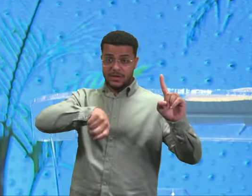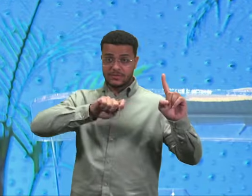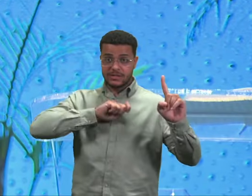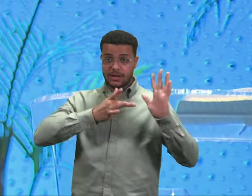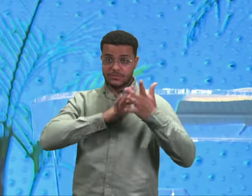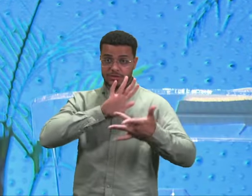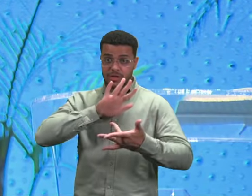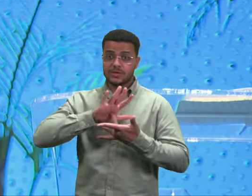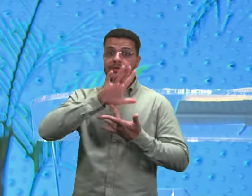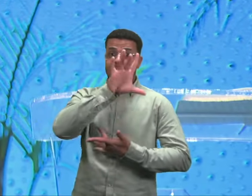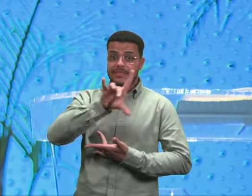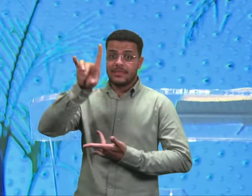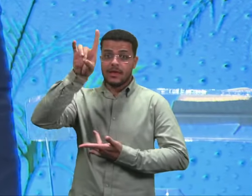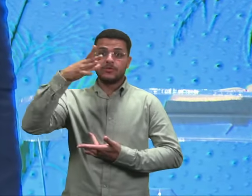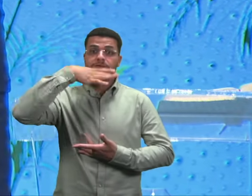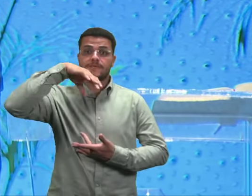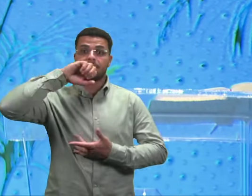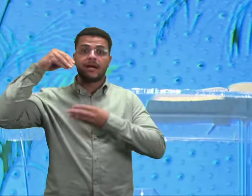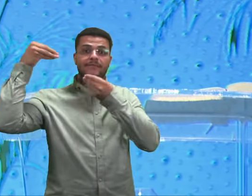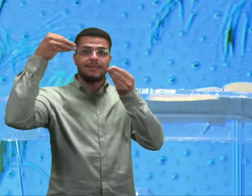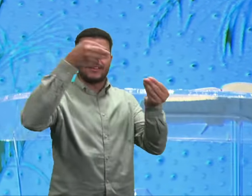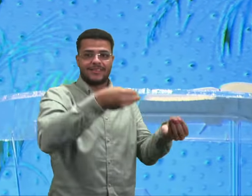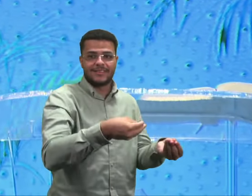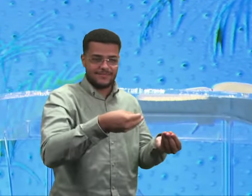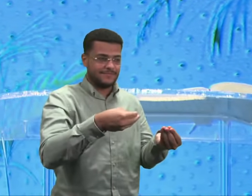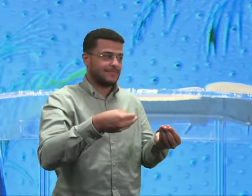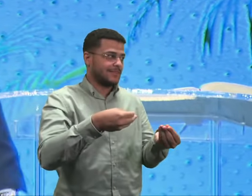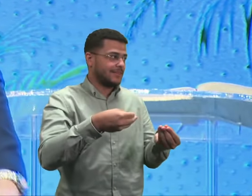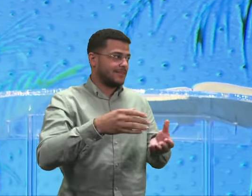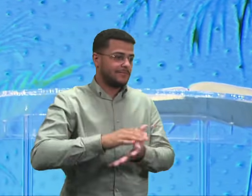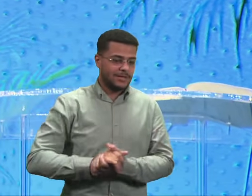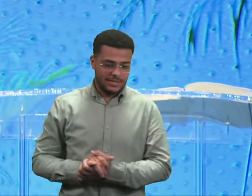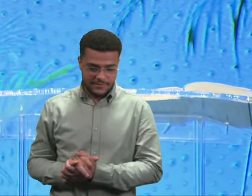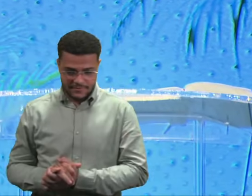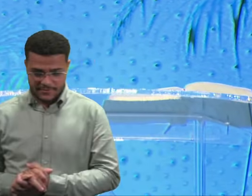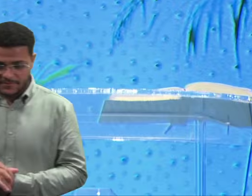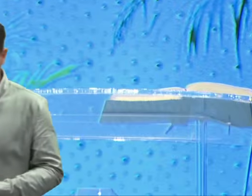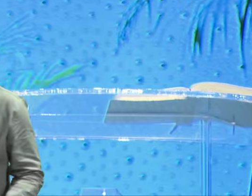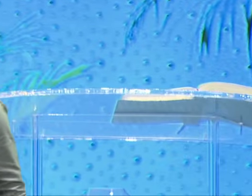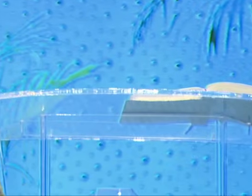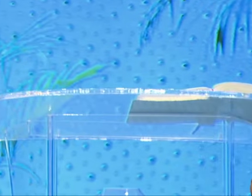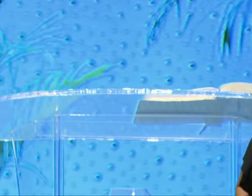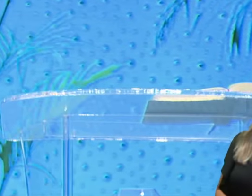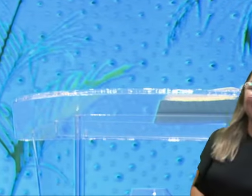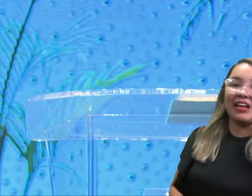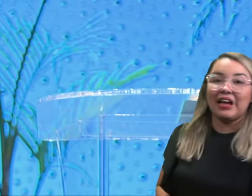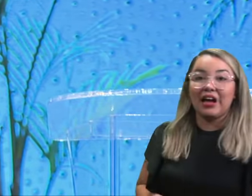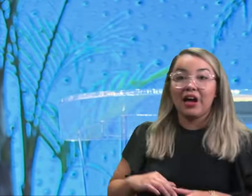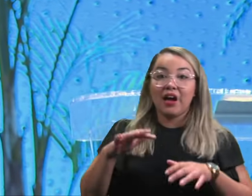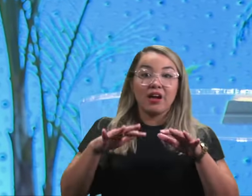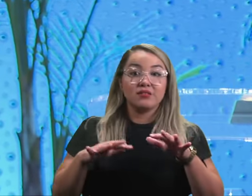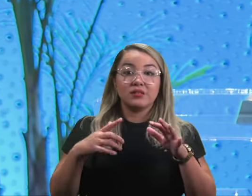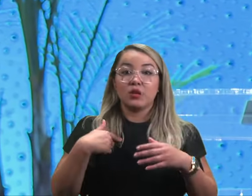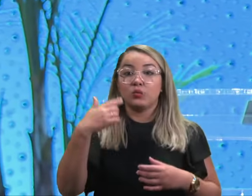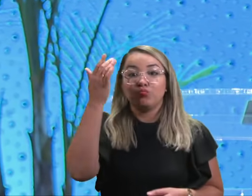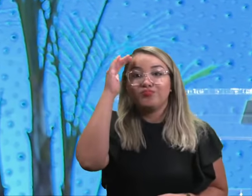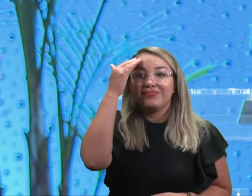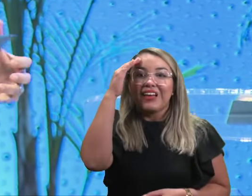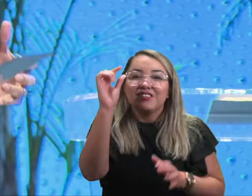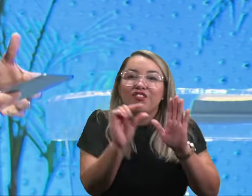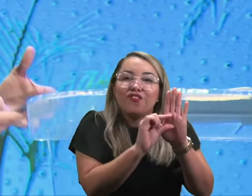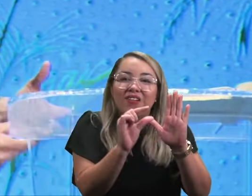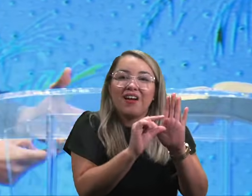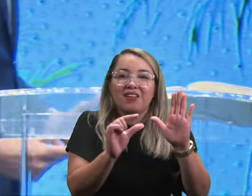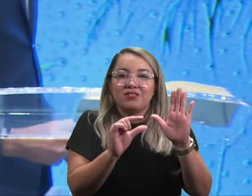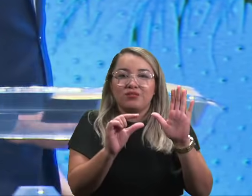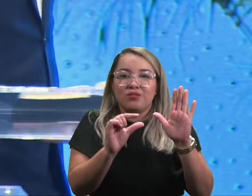Ele vai dar para vocês. E algumas vezes eu não entendi esse verso e essa passagem de